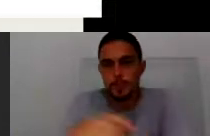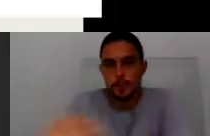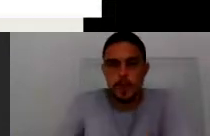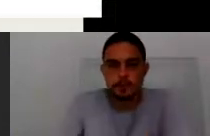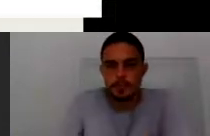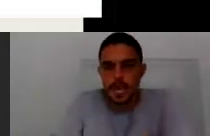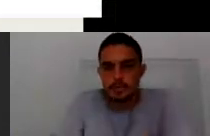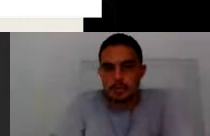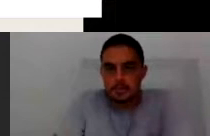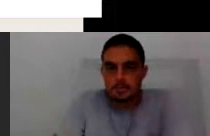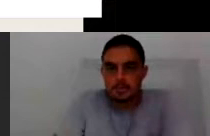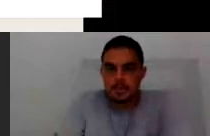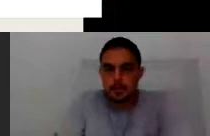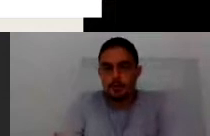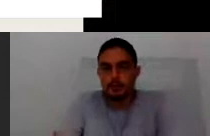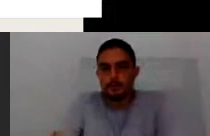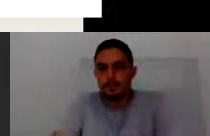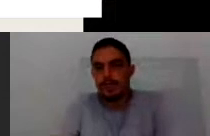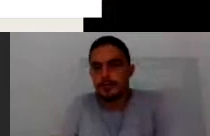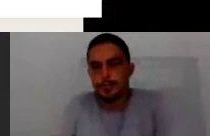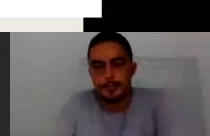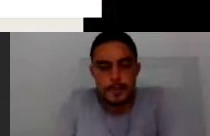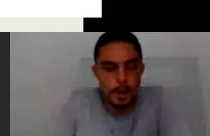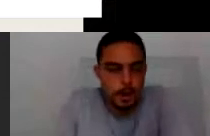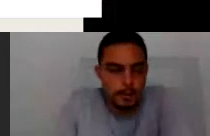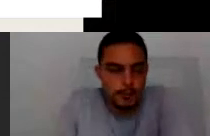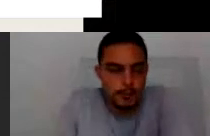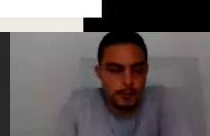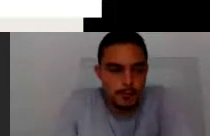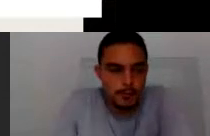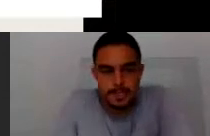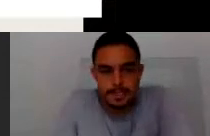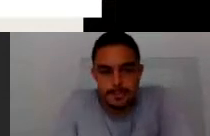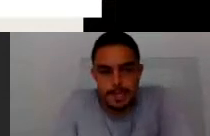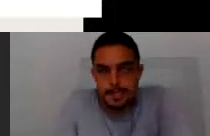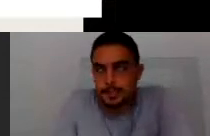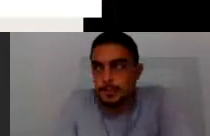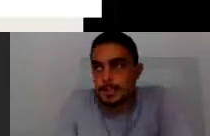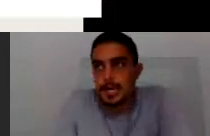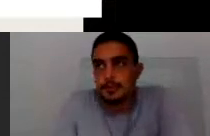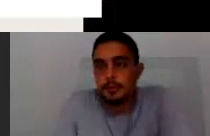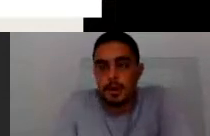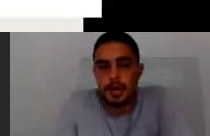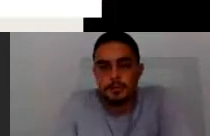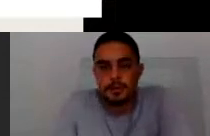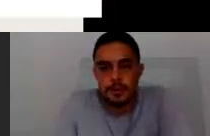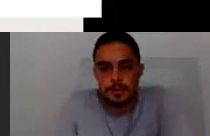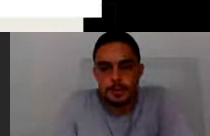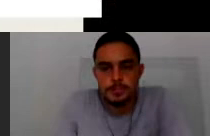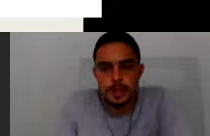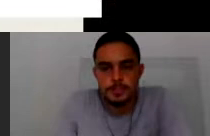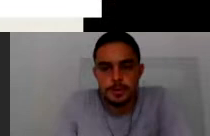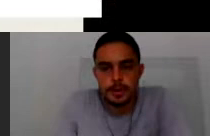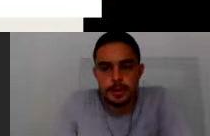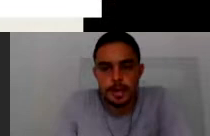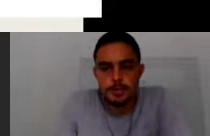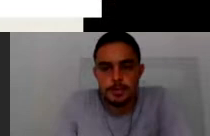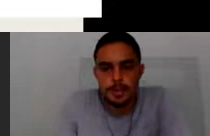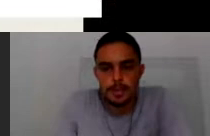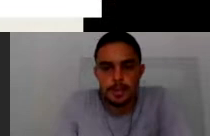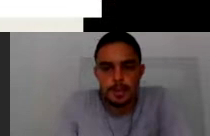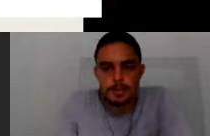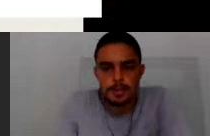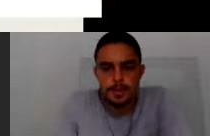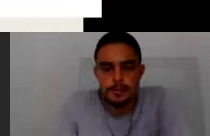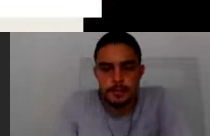preciso medir quanto de água está infiltrando ao longo do tempo. Óbvio que a gente vai determinar isso baseado no local. Então, quando a gente vai para o local